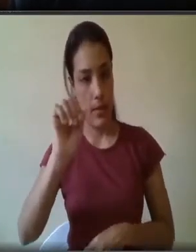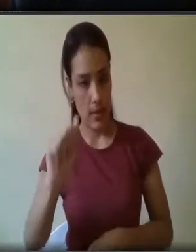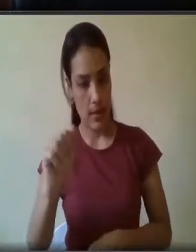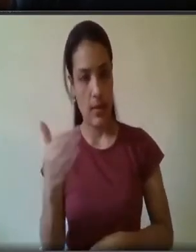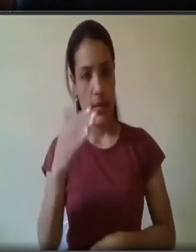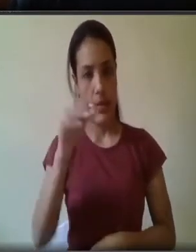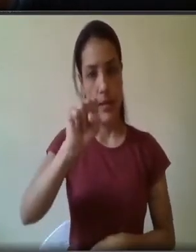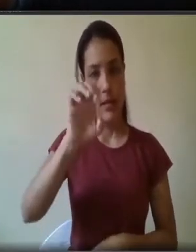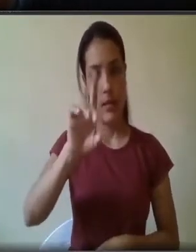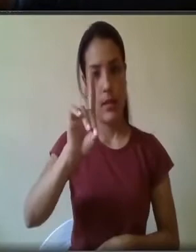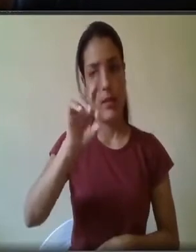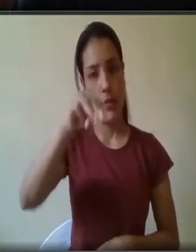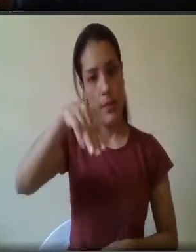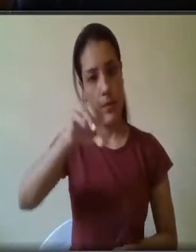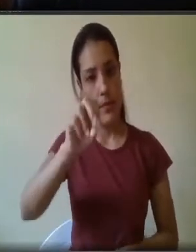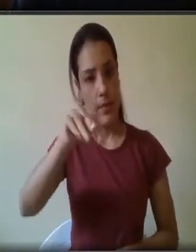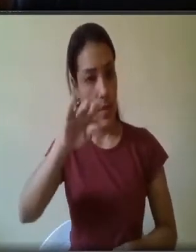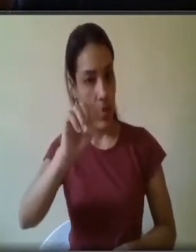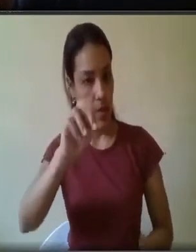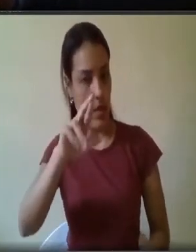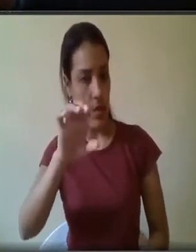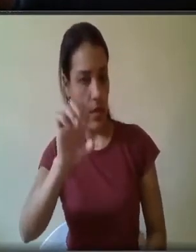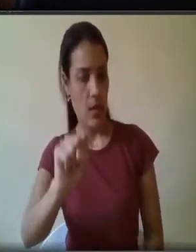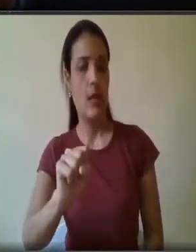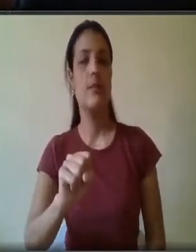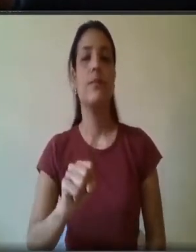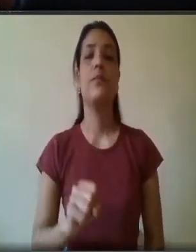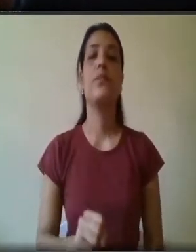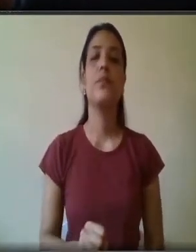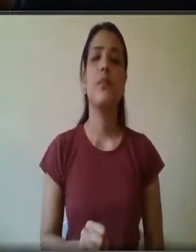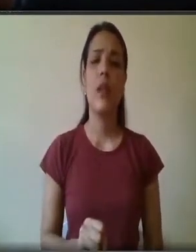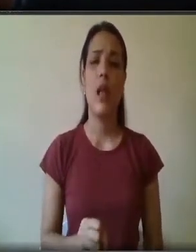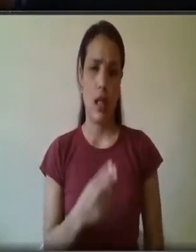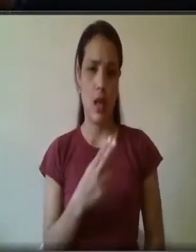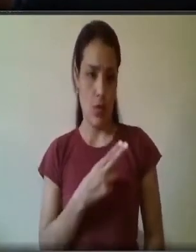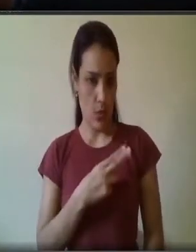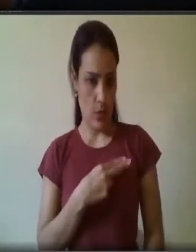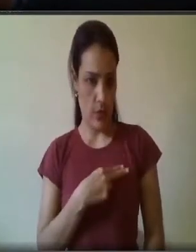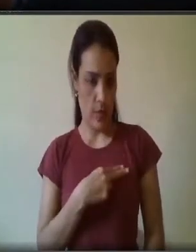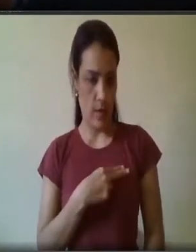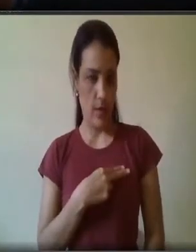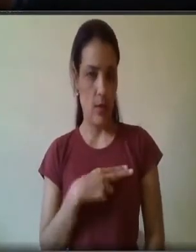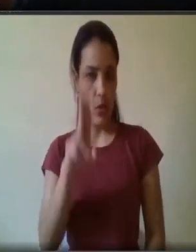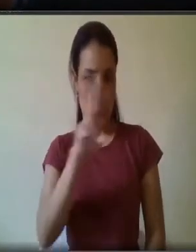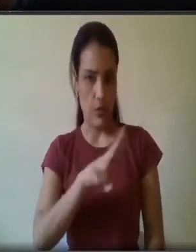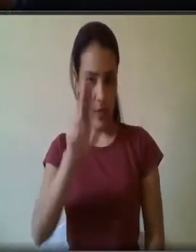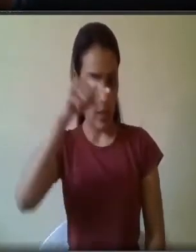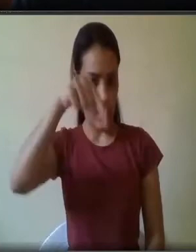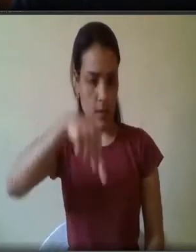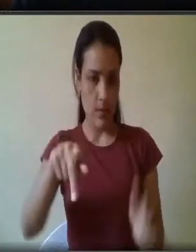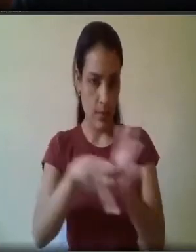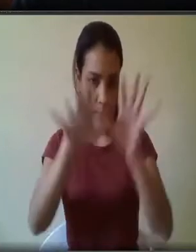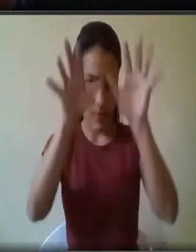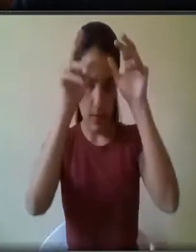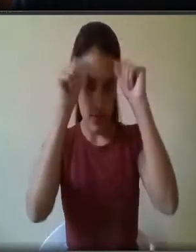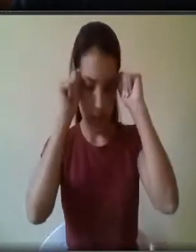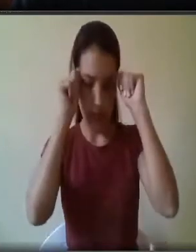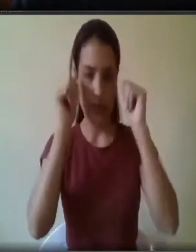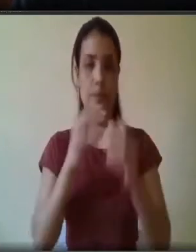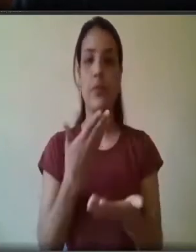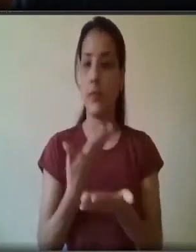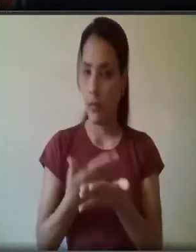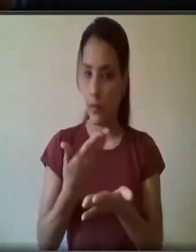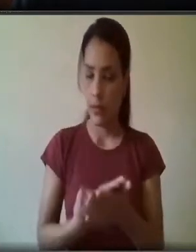Na geografia, a Universidade Federal daqui, a gente estuda o quê? Antes, pessoal, isso